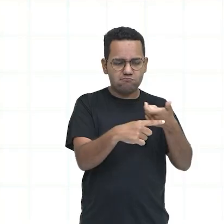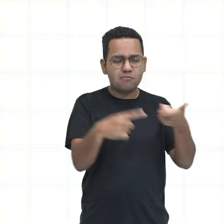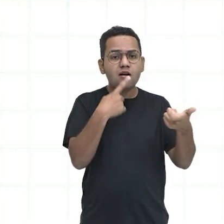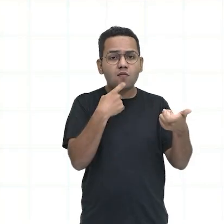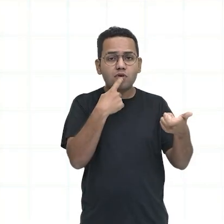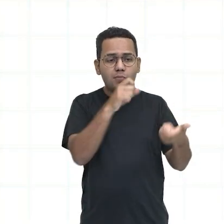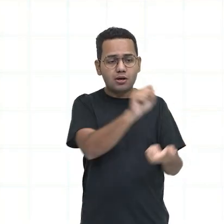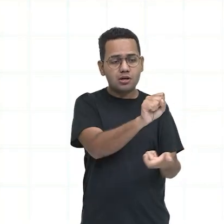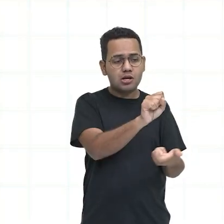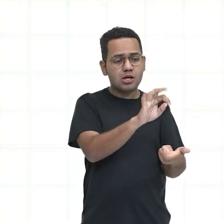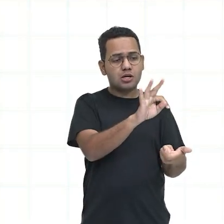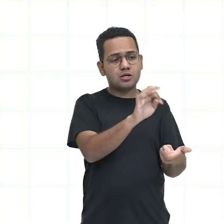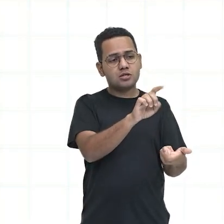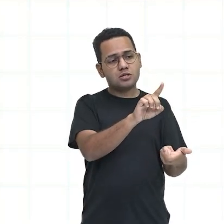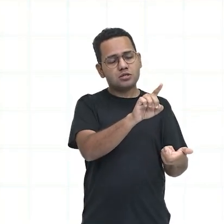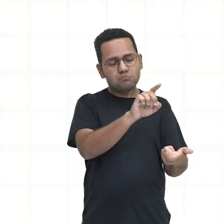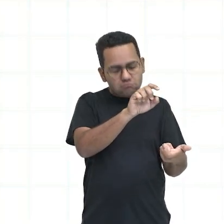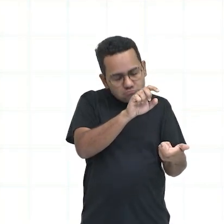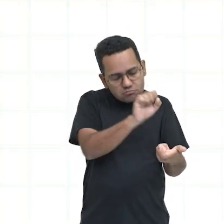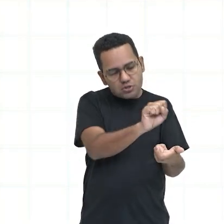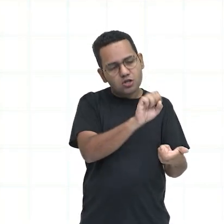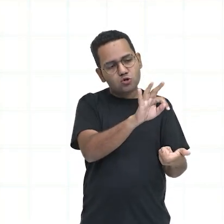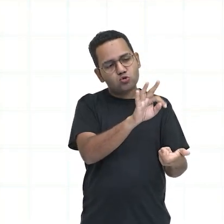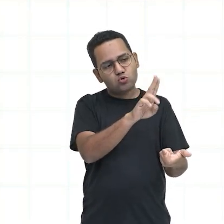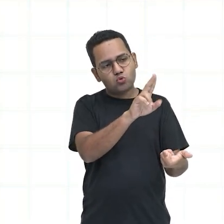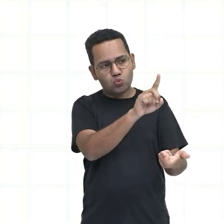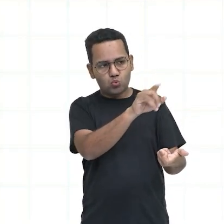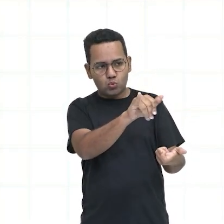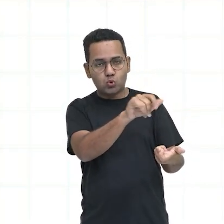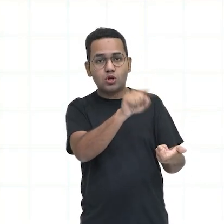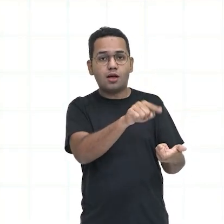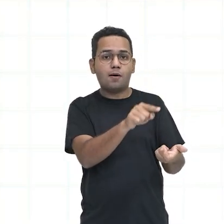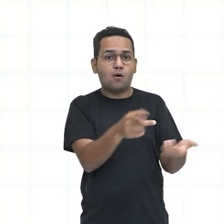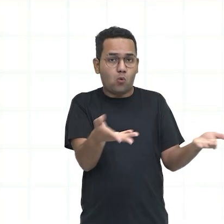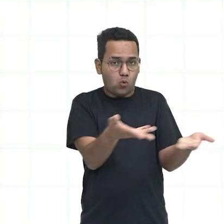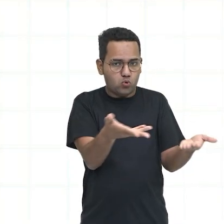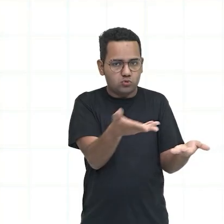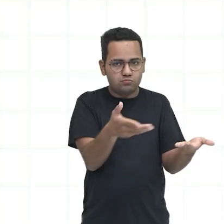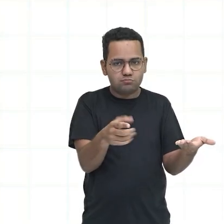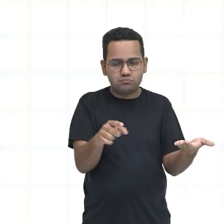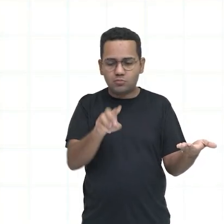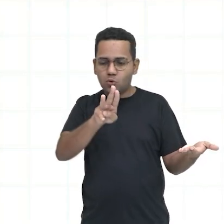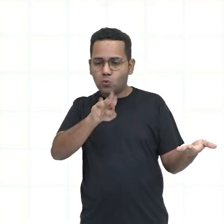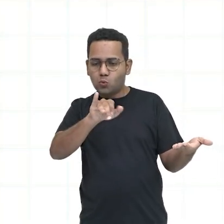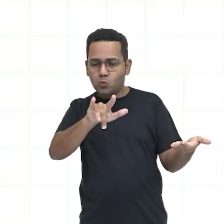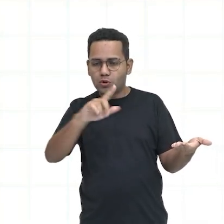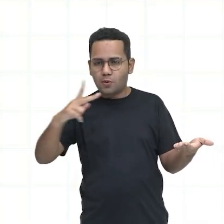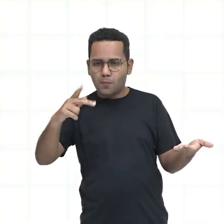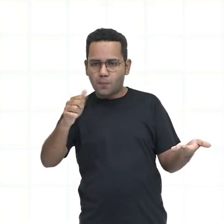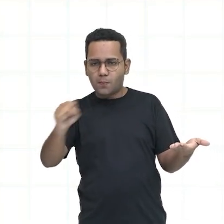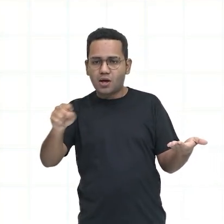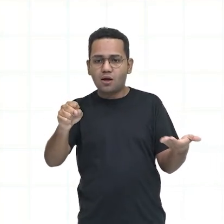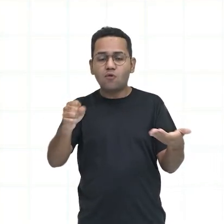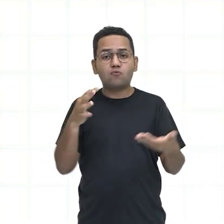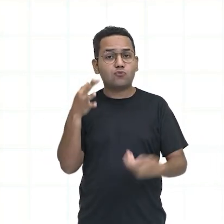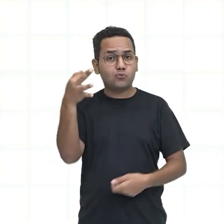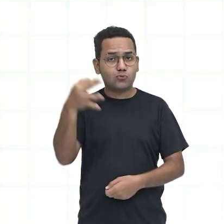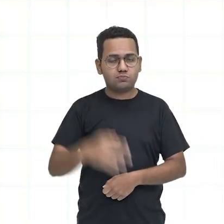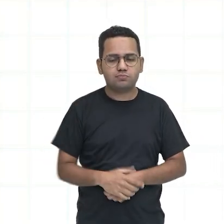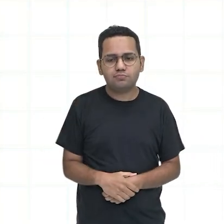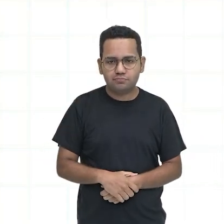1. Nós já sabemos bem. If you study, se você estudar, you pass the exam. Se você estudar, você passará no